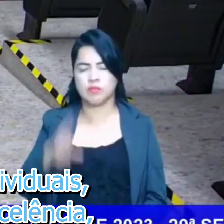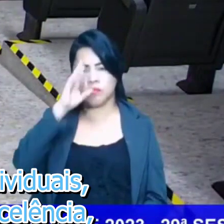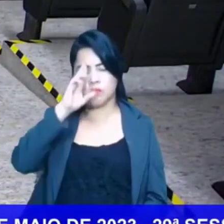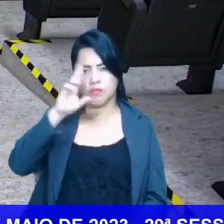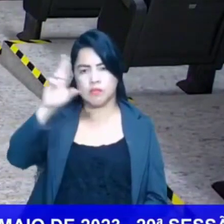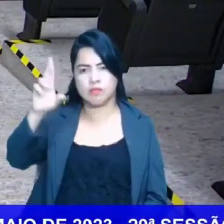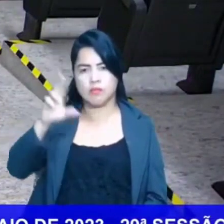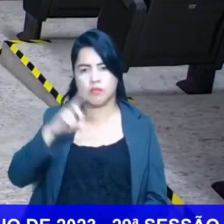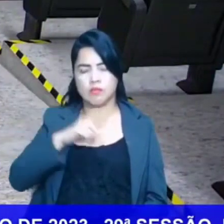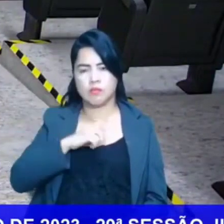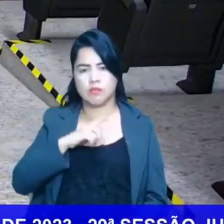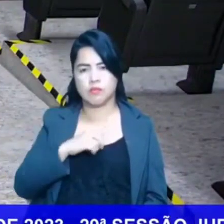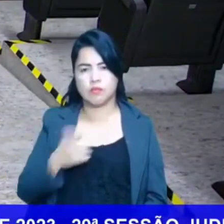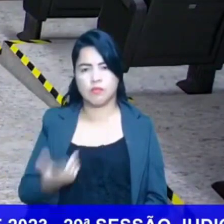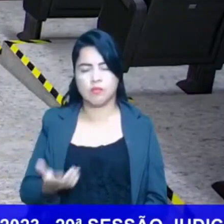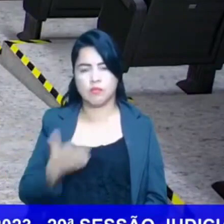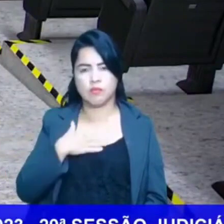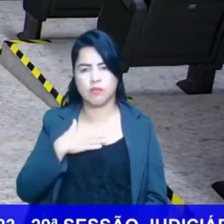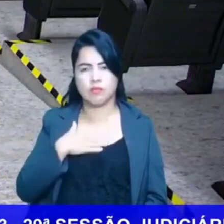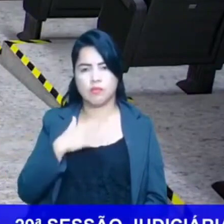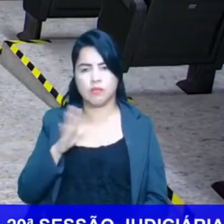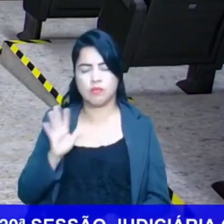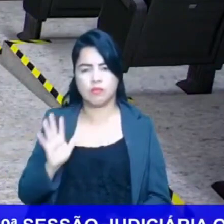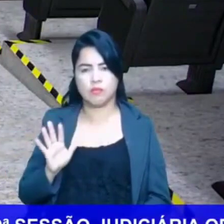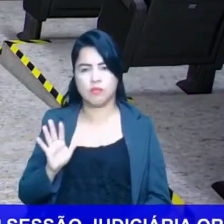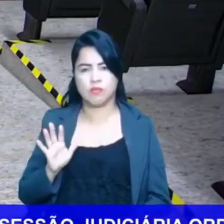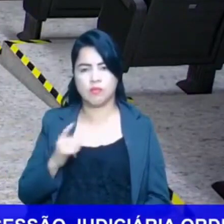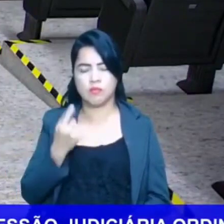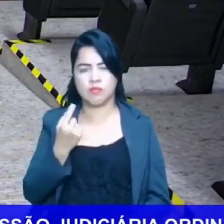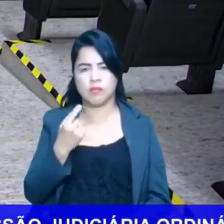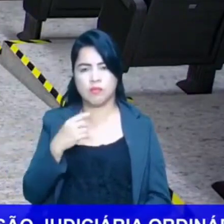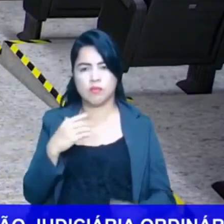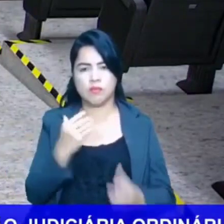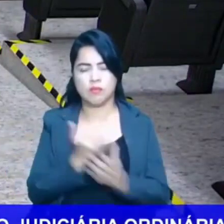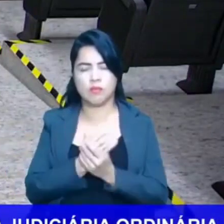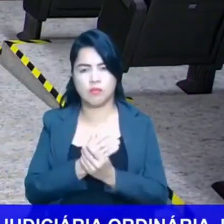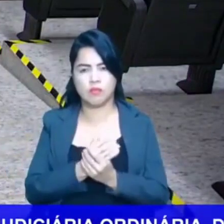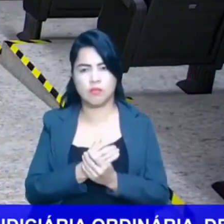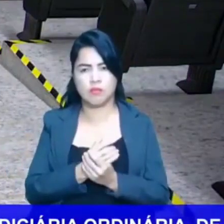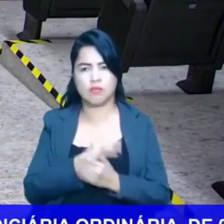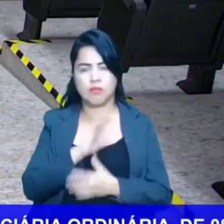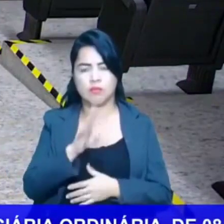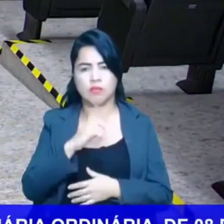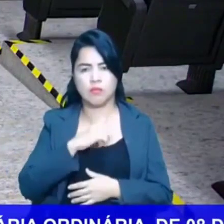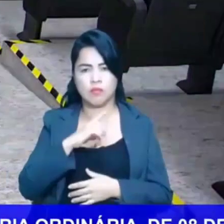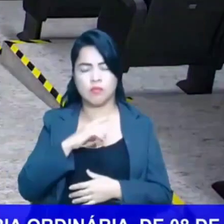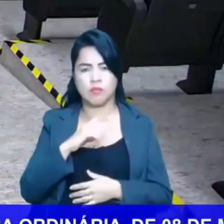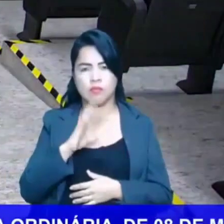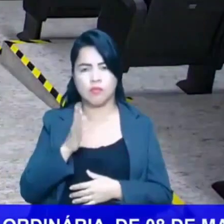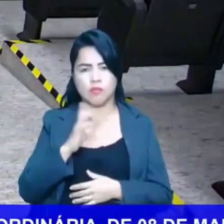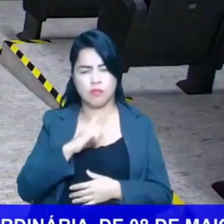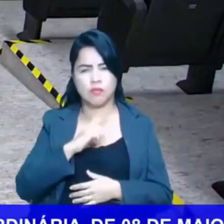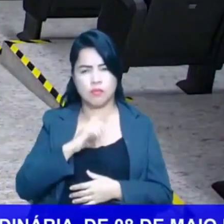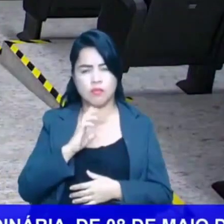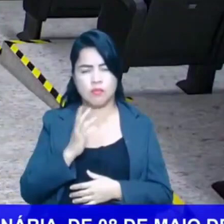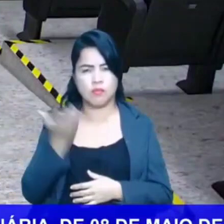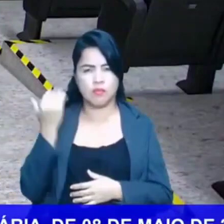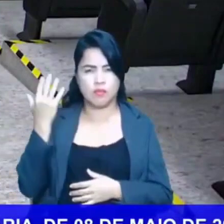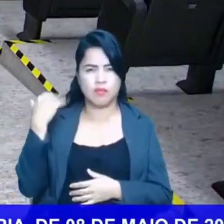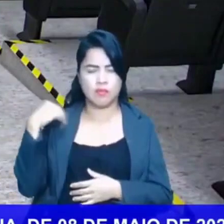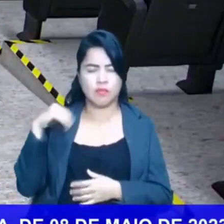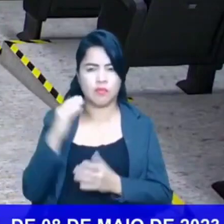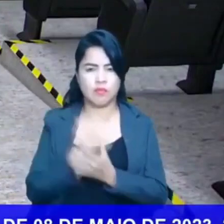lugares. Está me parecendo que são processos semelhantes àquele que nós já julgamos aqui. Só